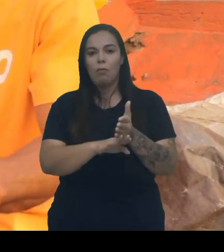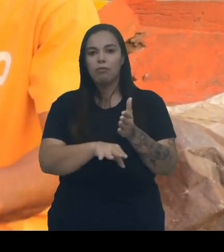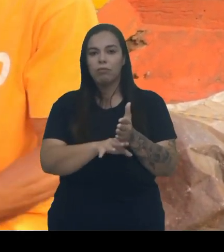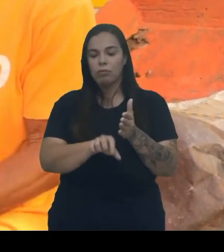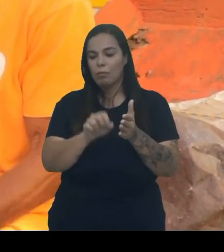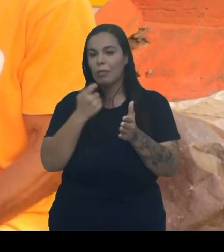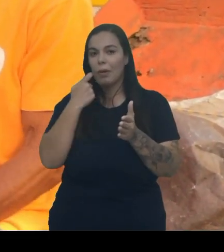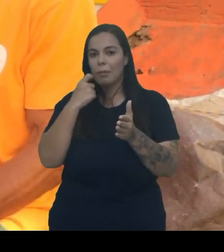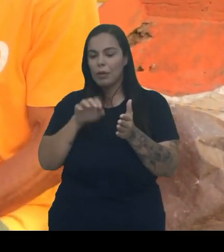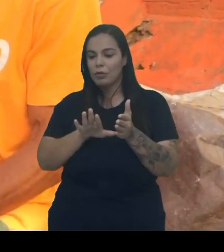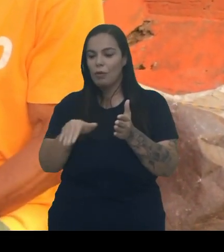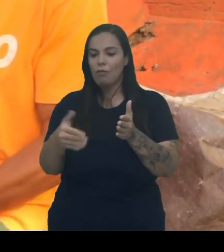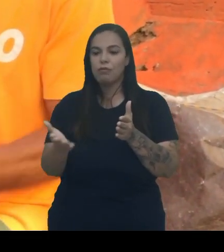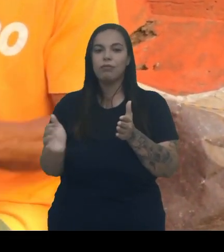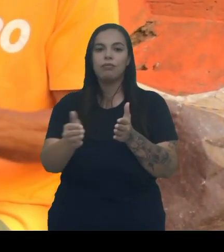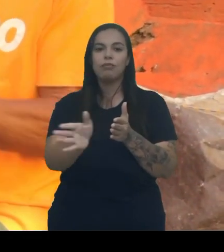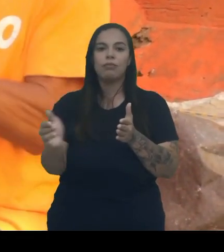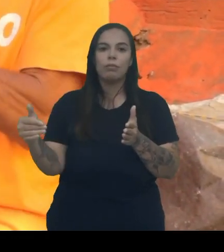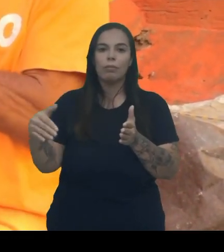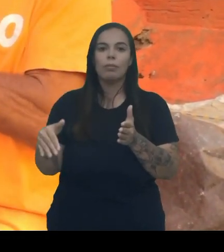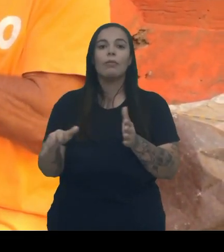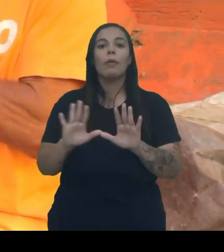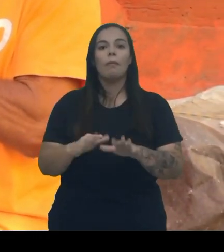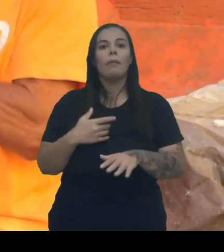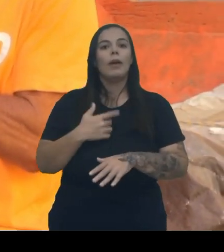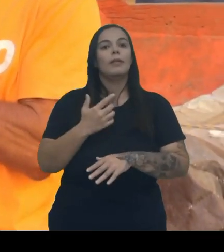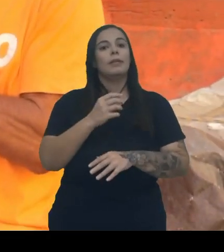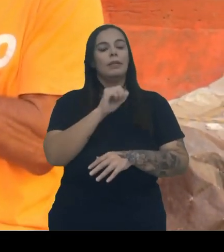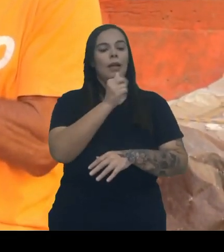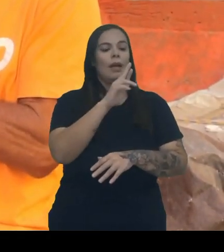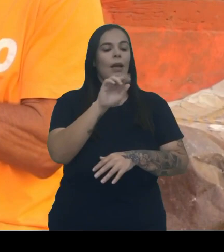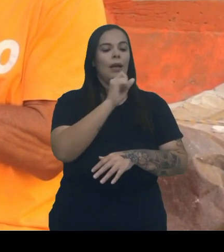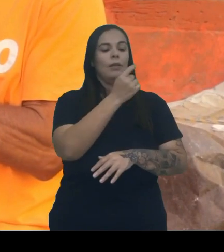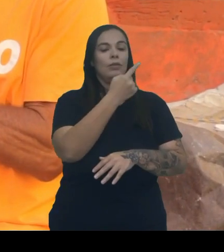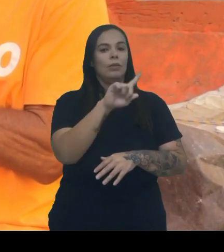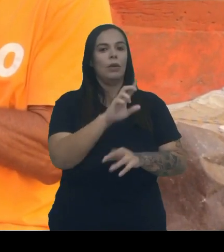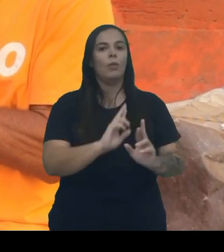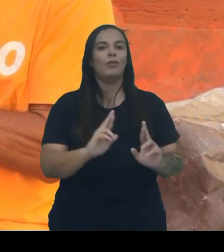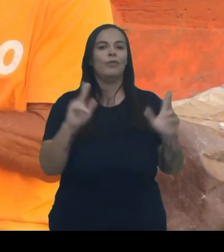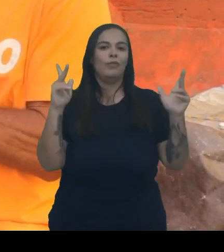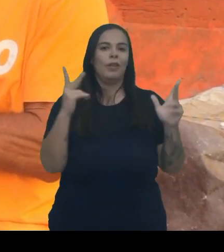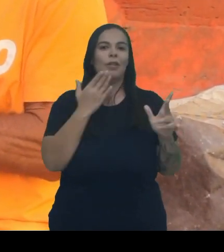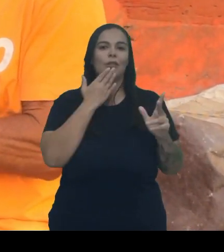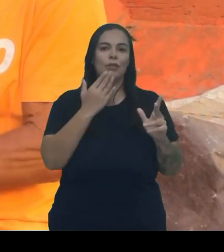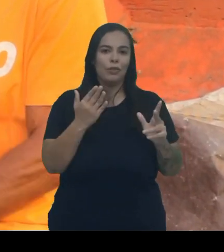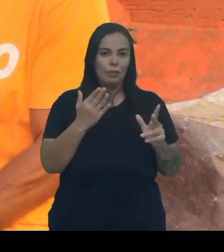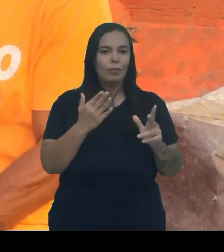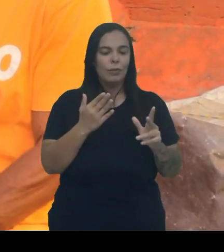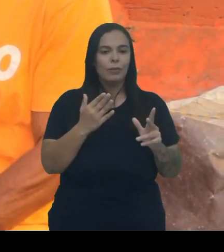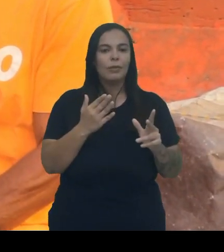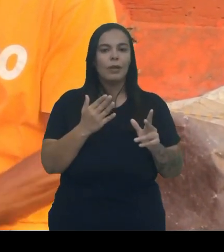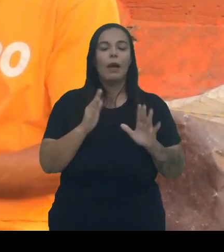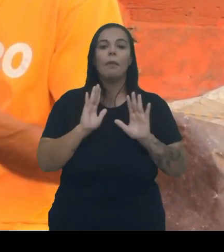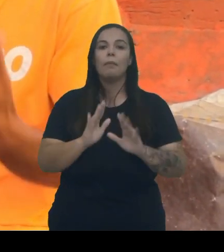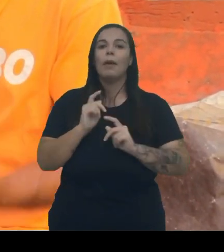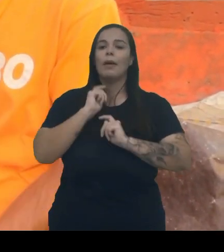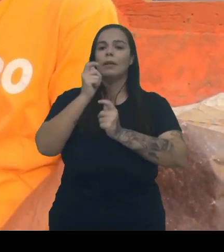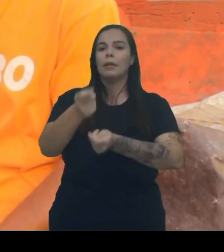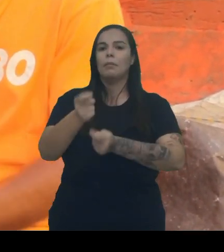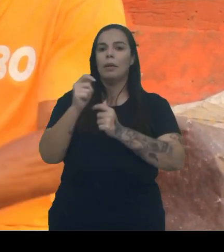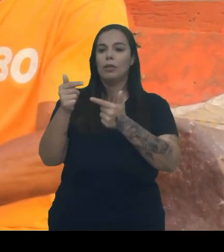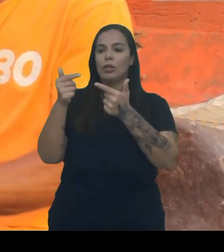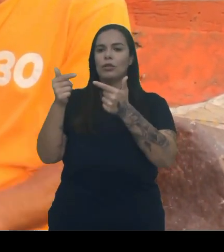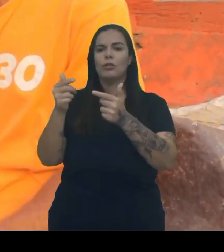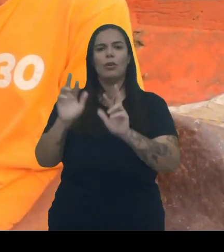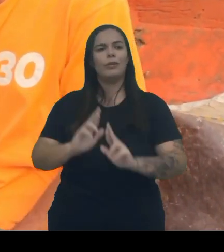para o peixe malhar na rede. Já a pesca de arrastão é outra tradição, já era diferente. Tá entendendo? Era dessa maneira. Já a pesca